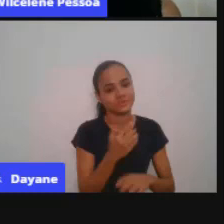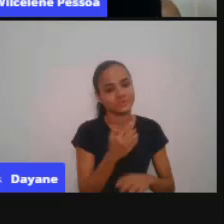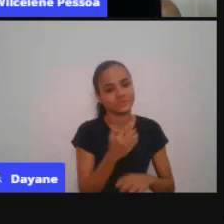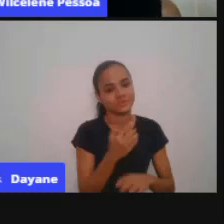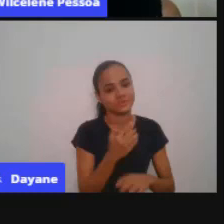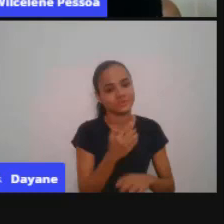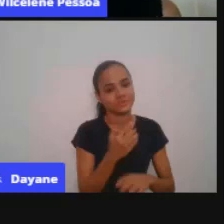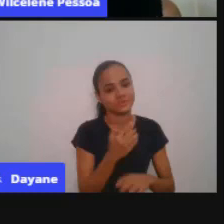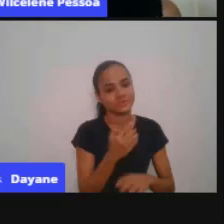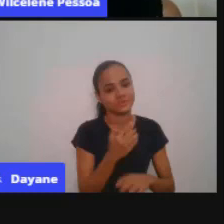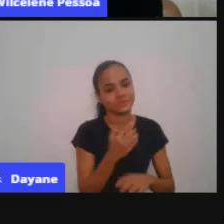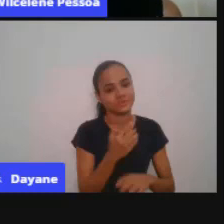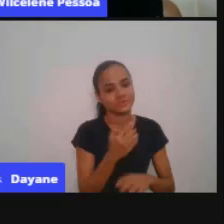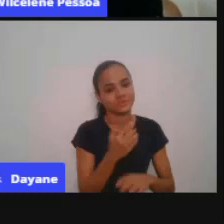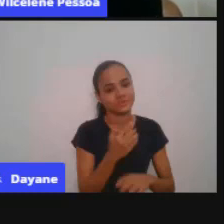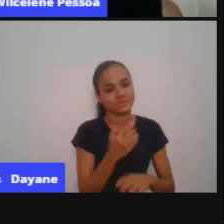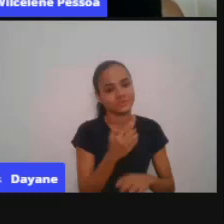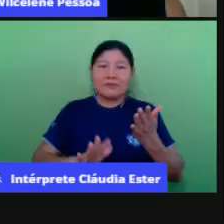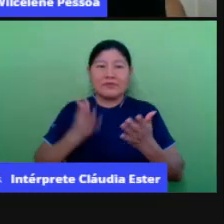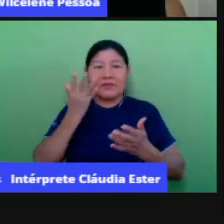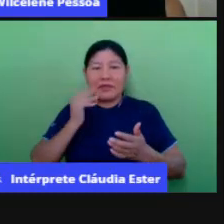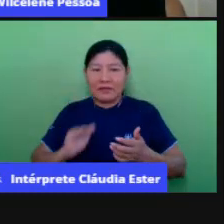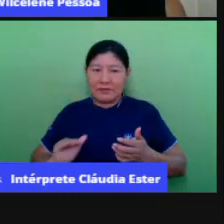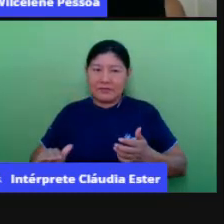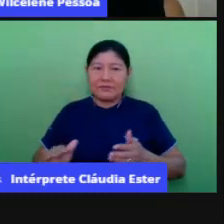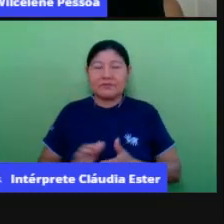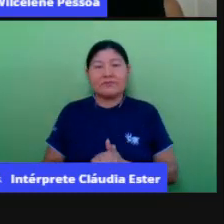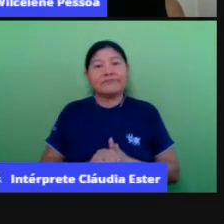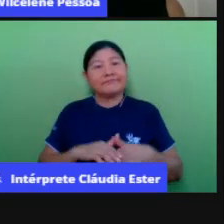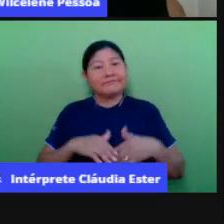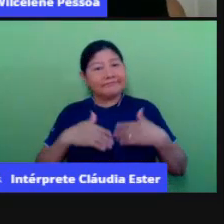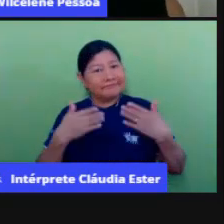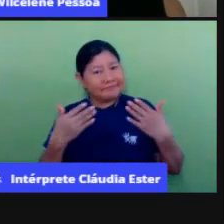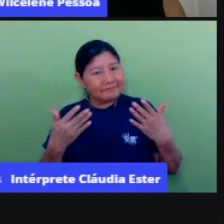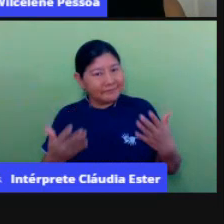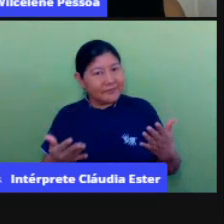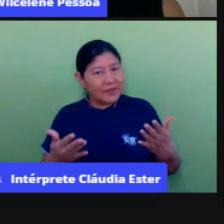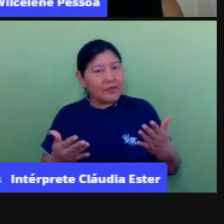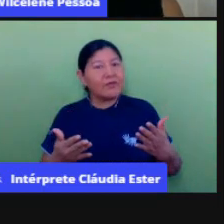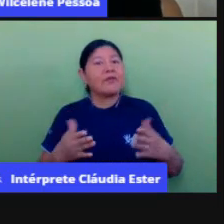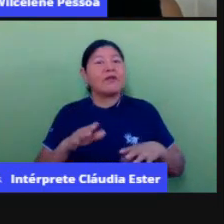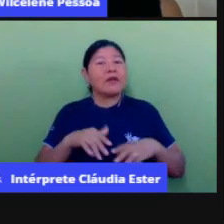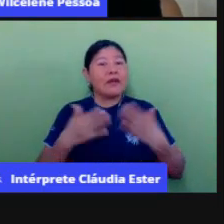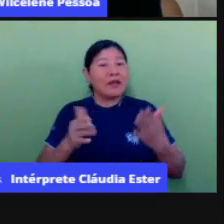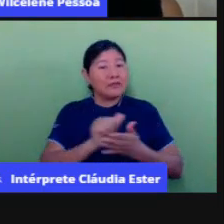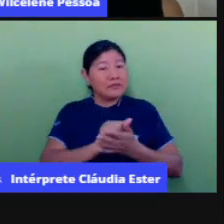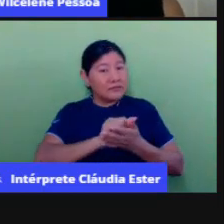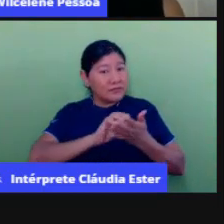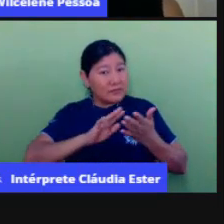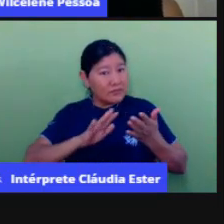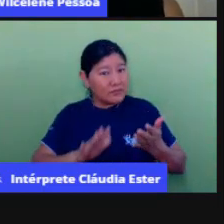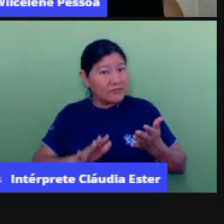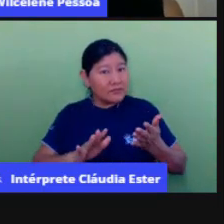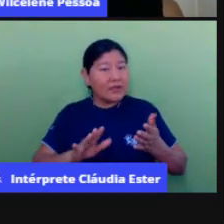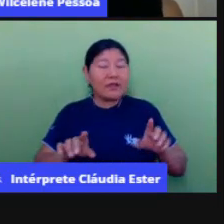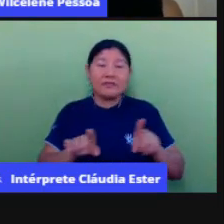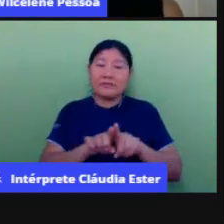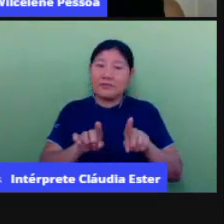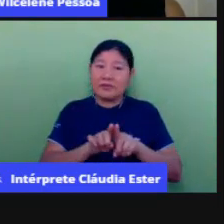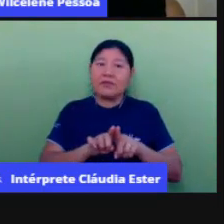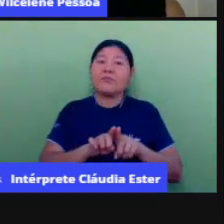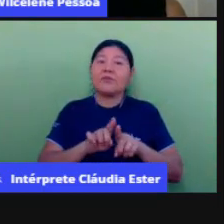por favor. Pode passar. Então, essas outras ações, elas são chamadas, inclusive na nossa CI, de